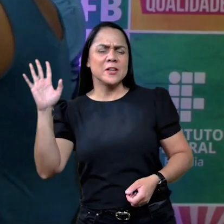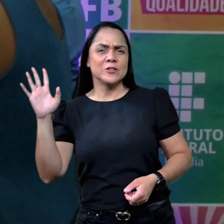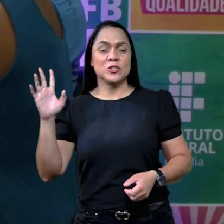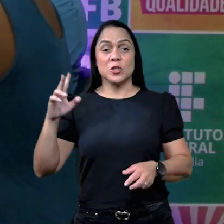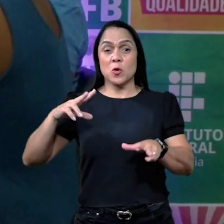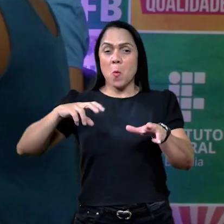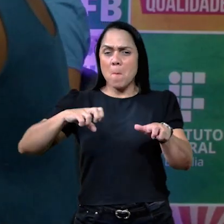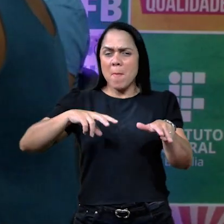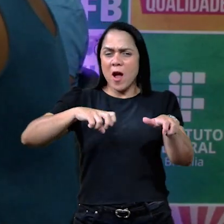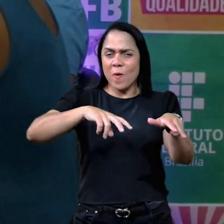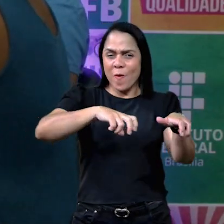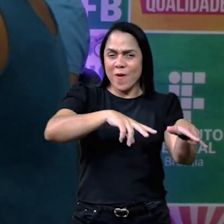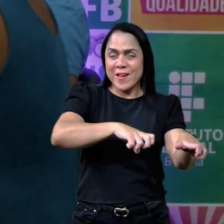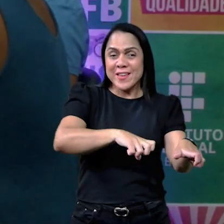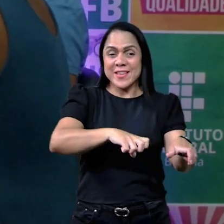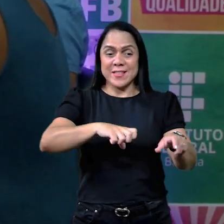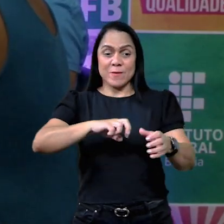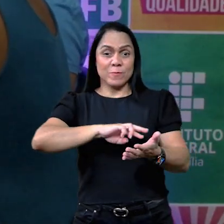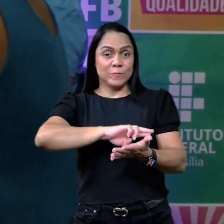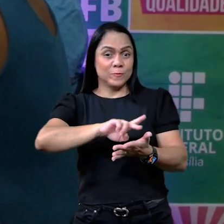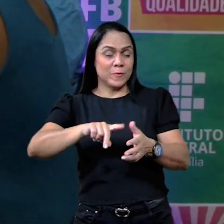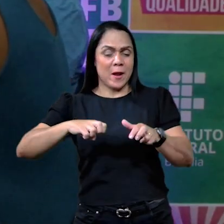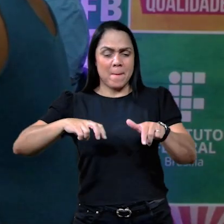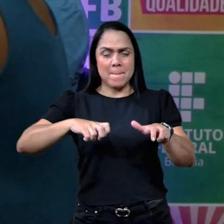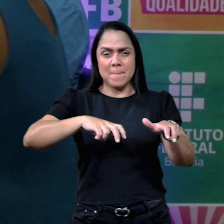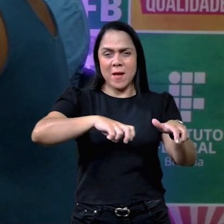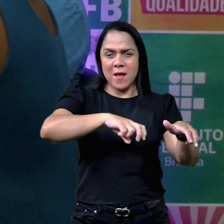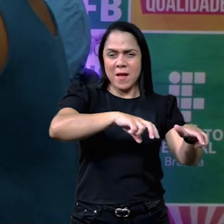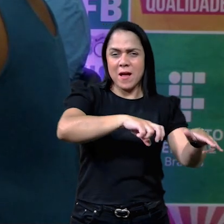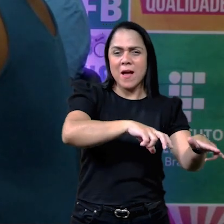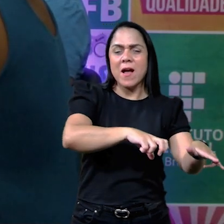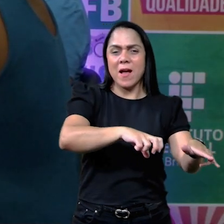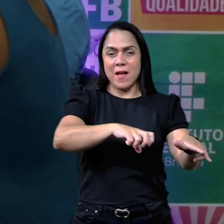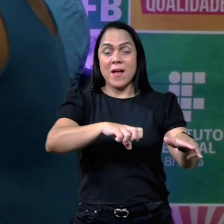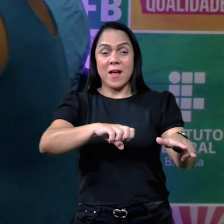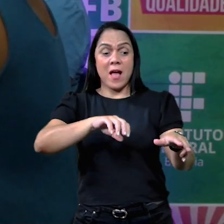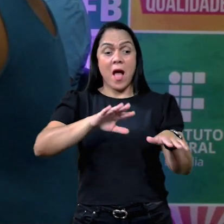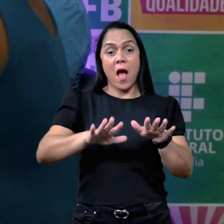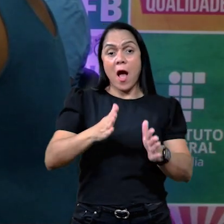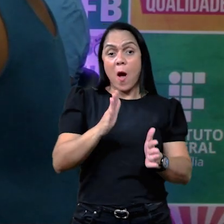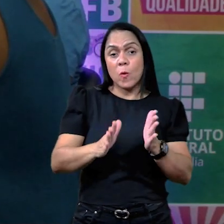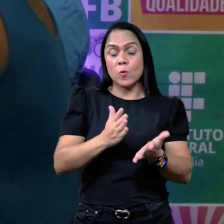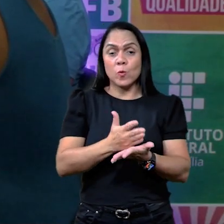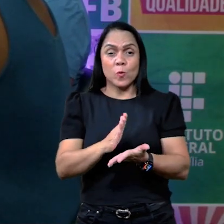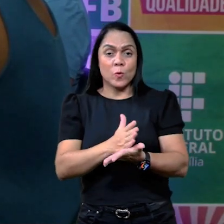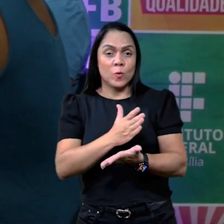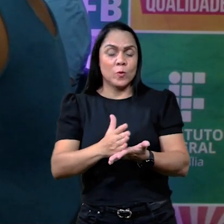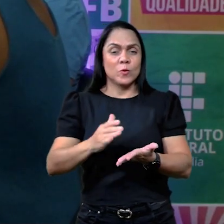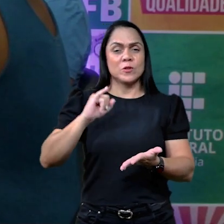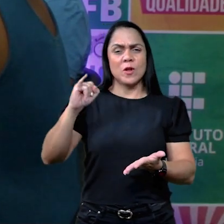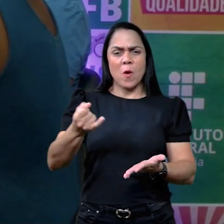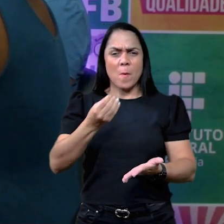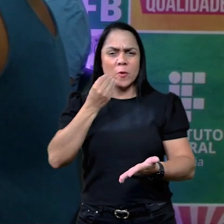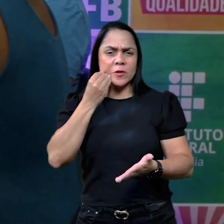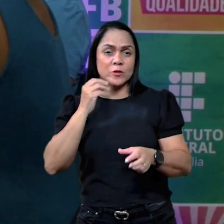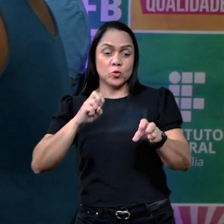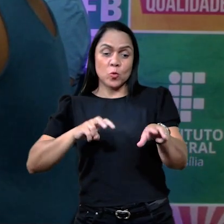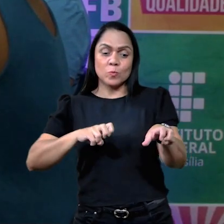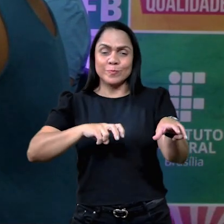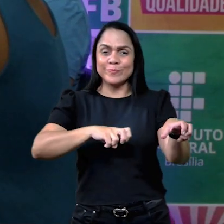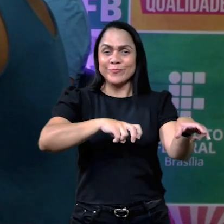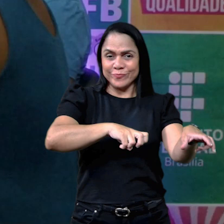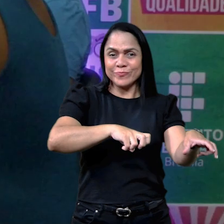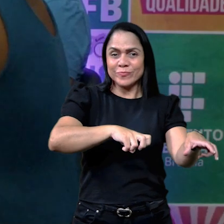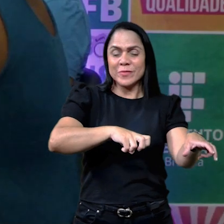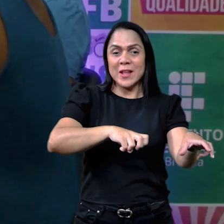Imagine uma corrida com vários competidores e alguns desses competidores têm a oportunidade de largar na frente, enquanto